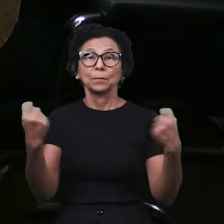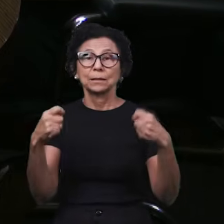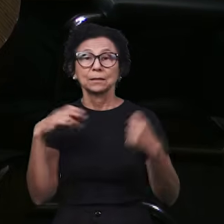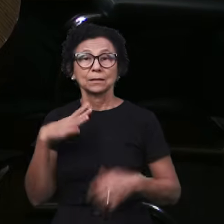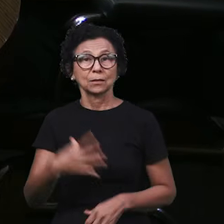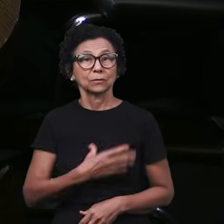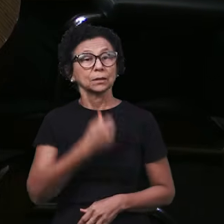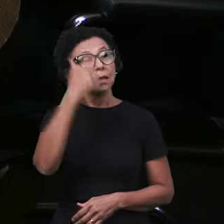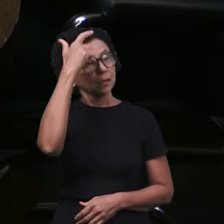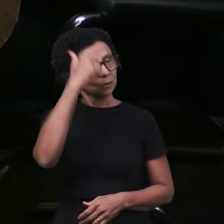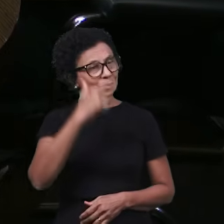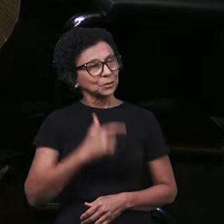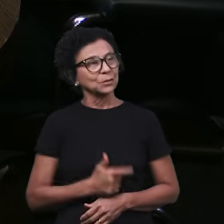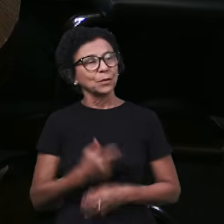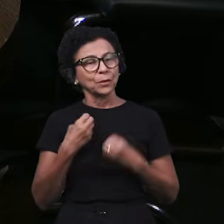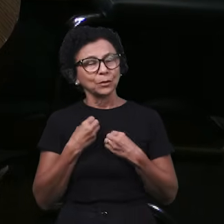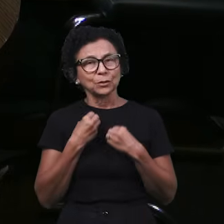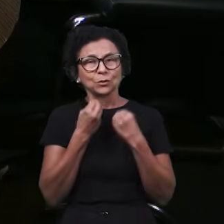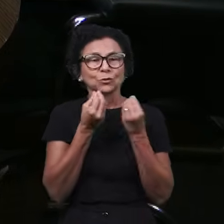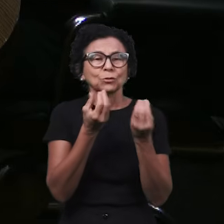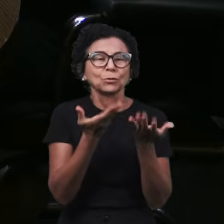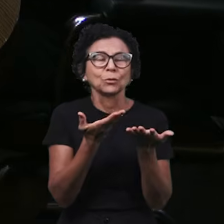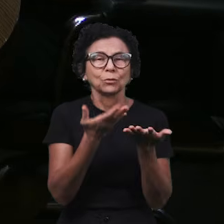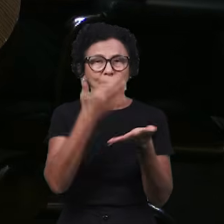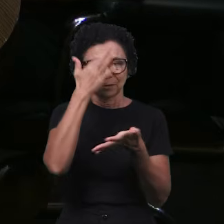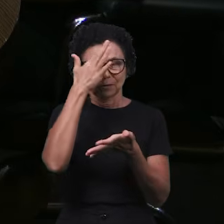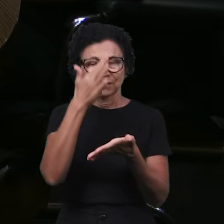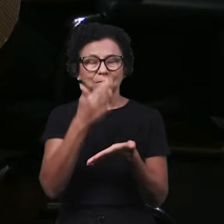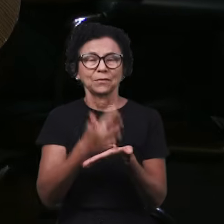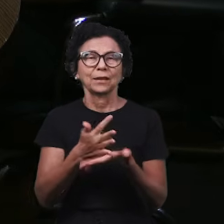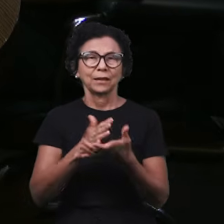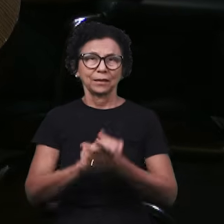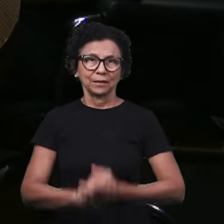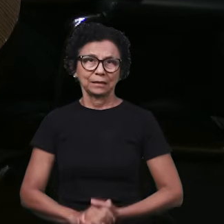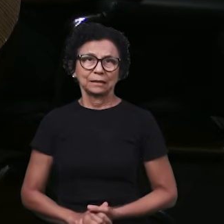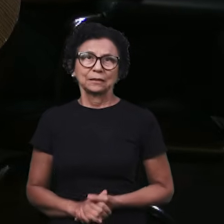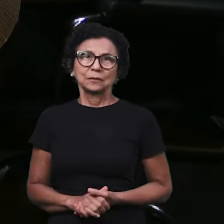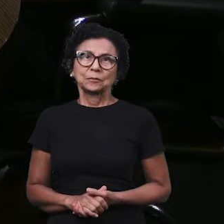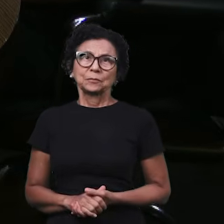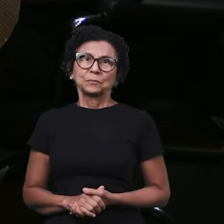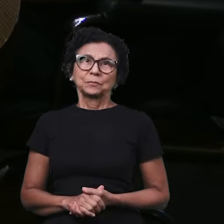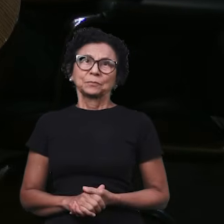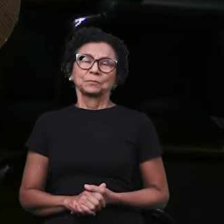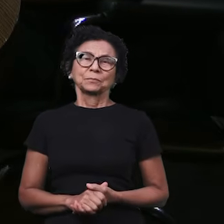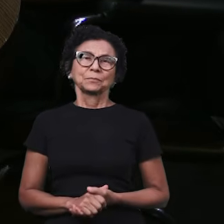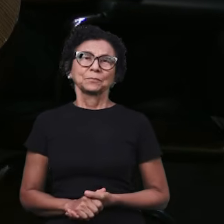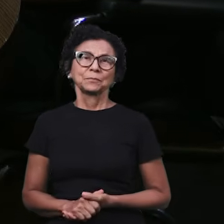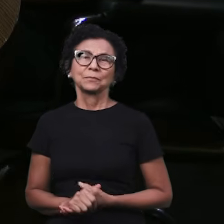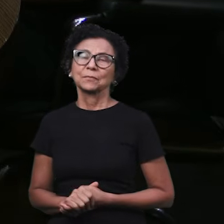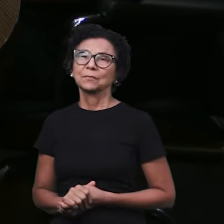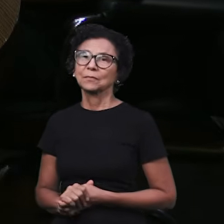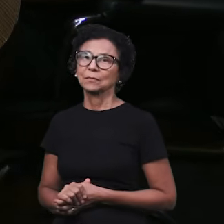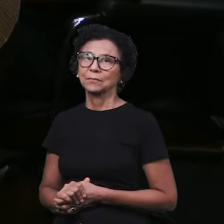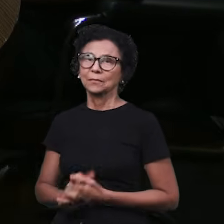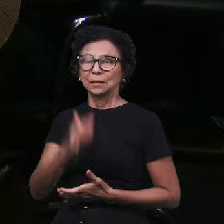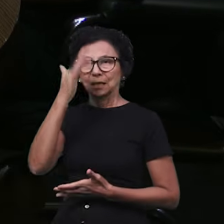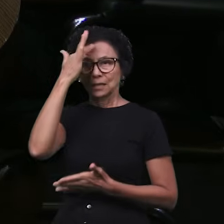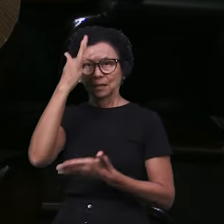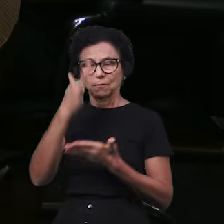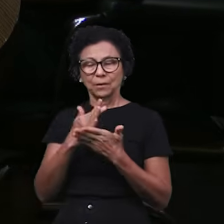essa fé, né? E aí a fé, ela vai dentro da gente, conforme a gente vai ter intimidade com o Senhor, ela vai o quê? Vai evoluindo, ela vai se aperfeiçoando,